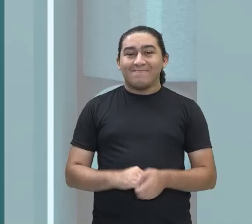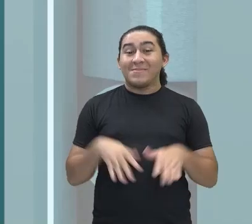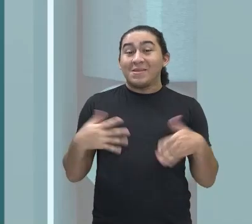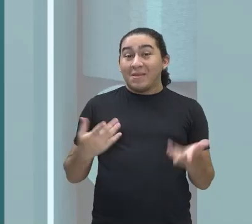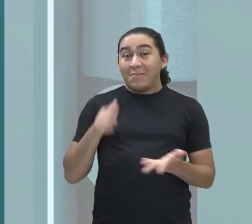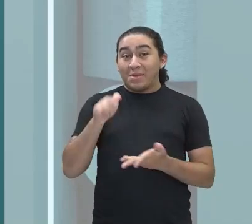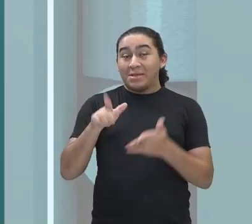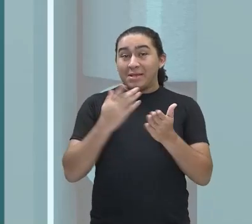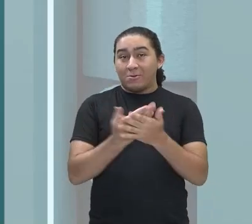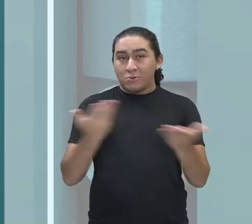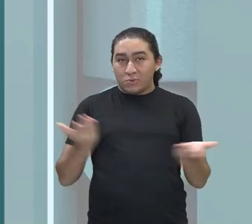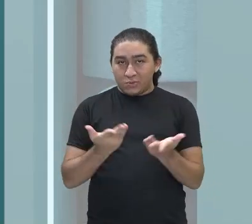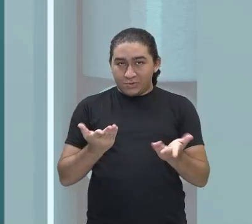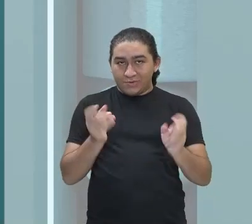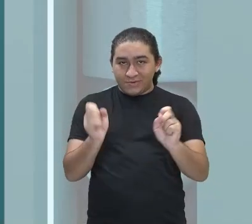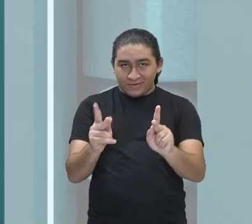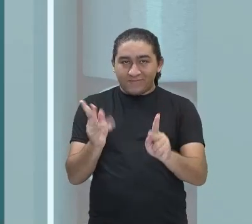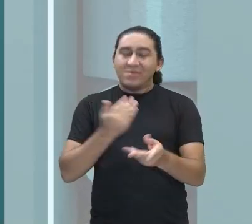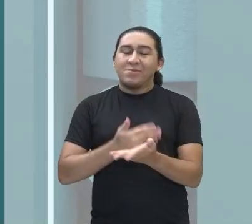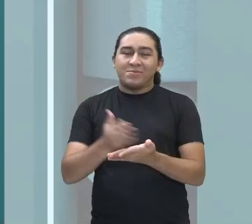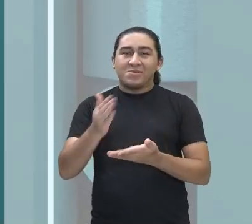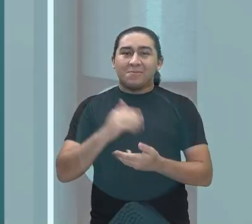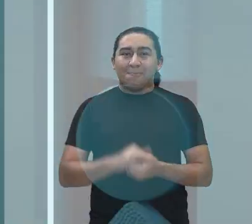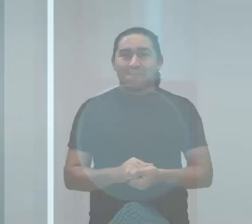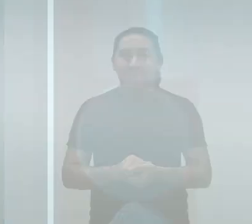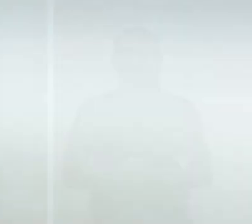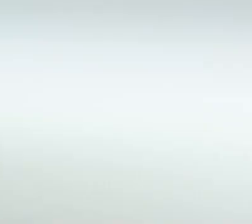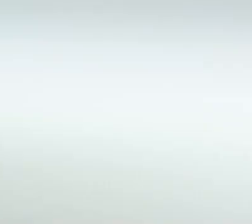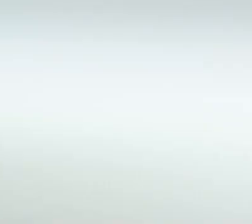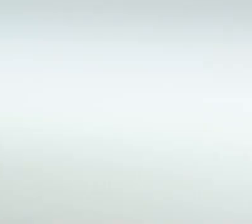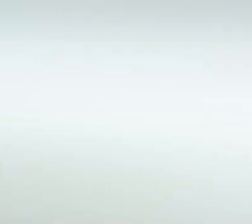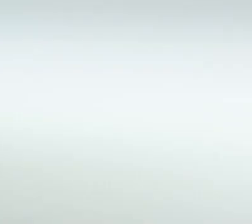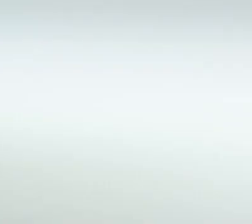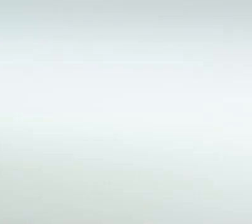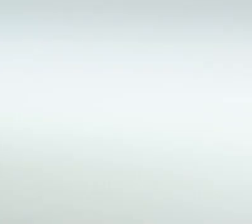Então, esta é a nossa aula de hoje. Vamos lá?